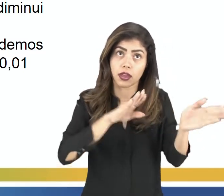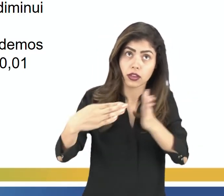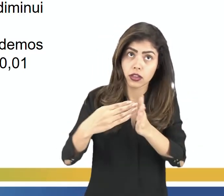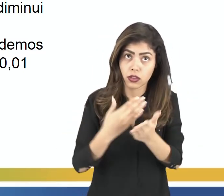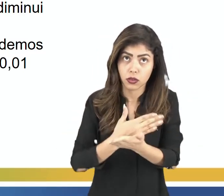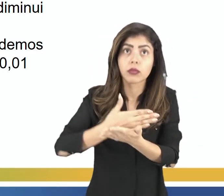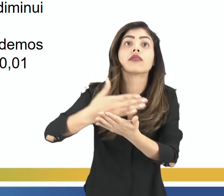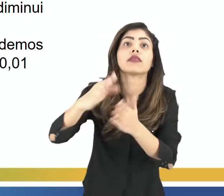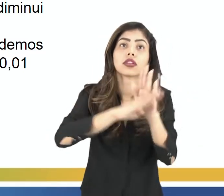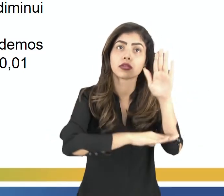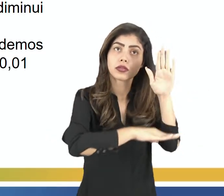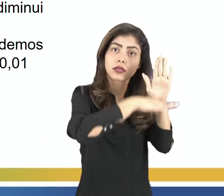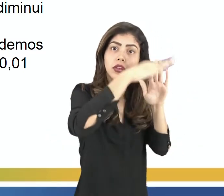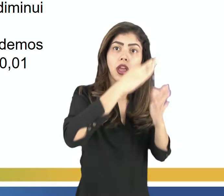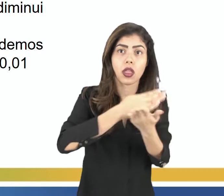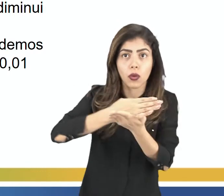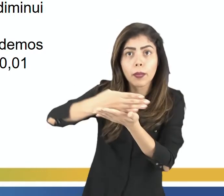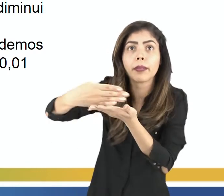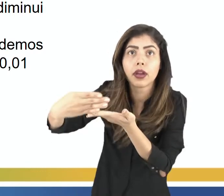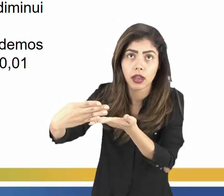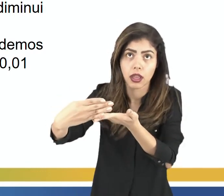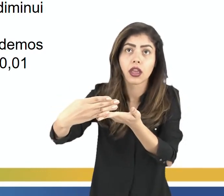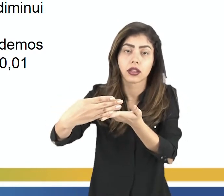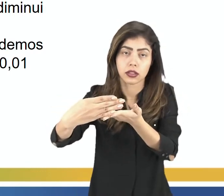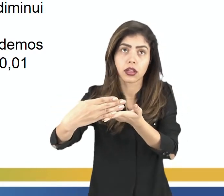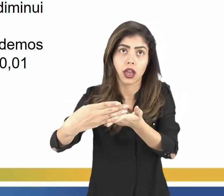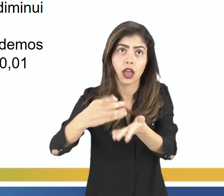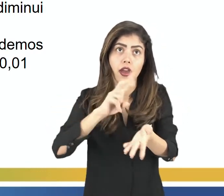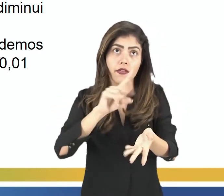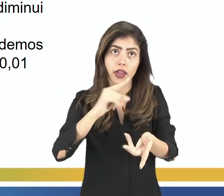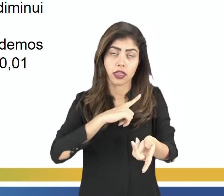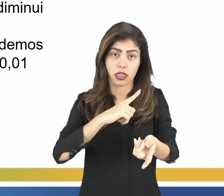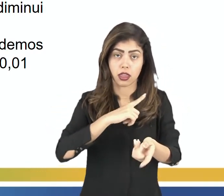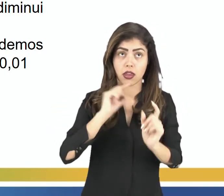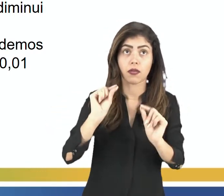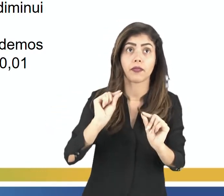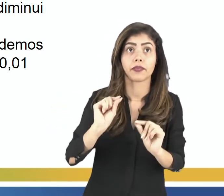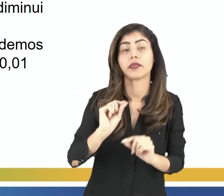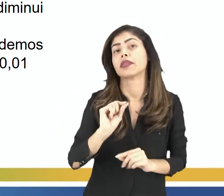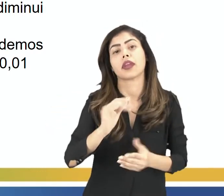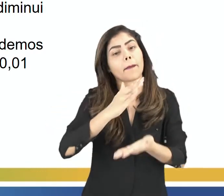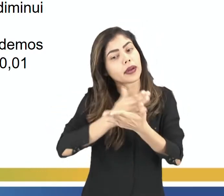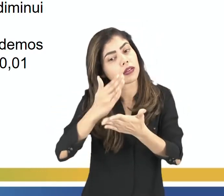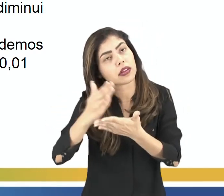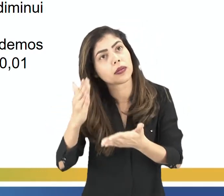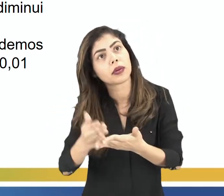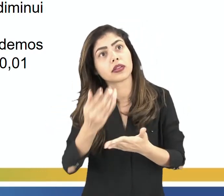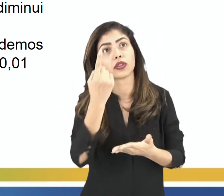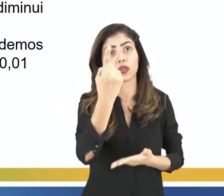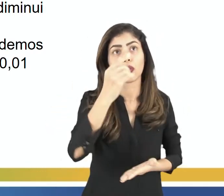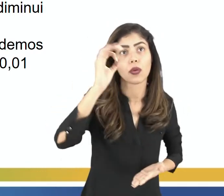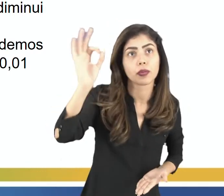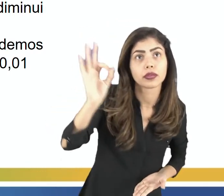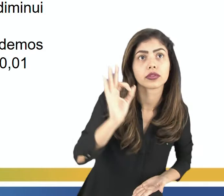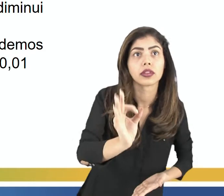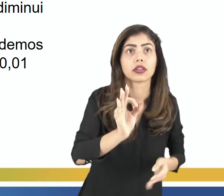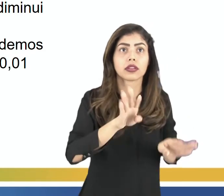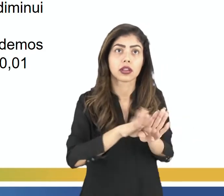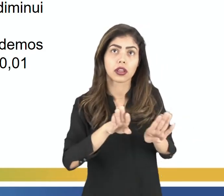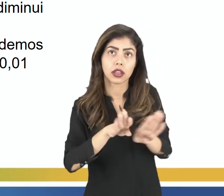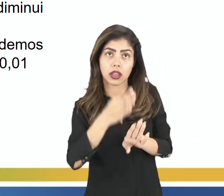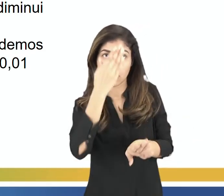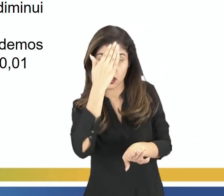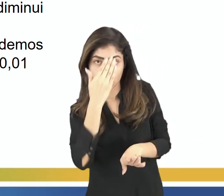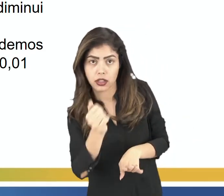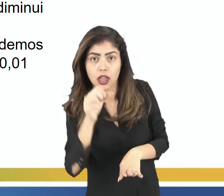temperatura inicial, ou seja, a partir da temperatura inicial, eu vou obter, né, passo a passo para poder resolver a nossa questão. Sabemos